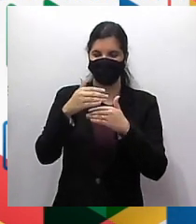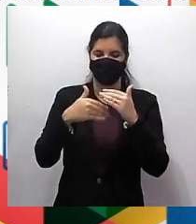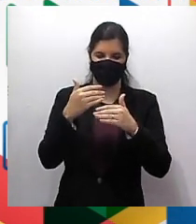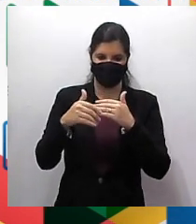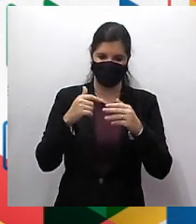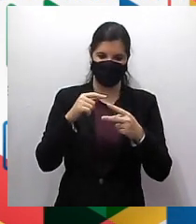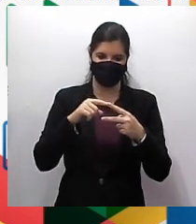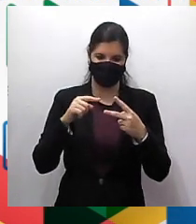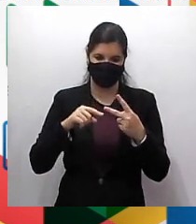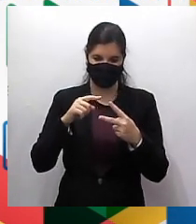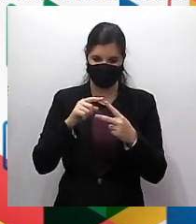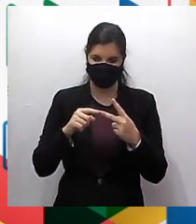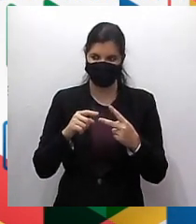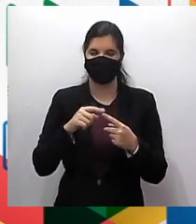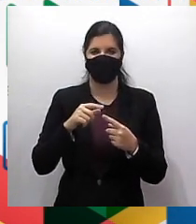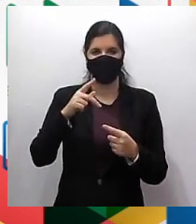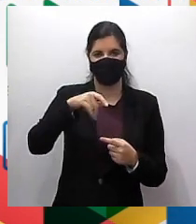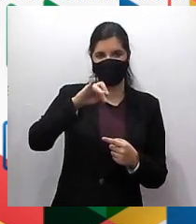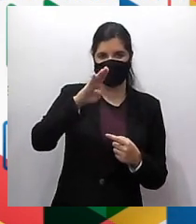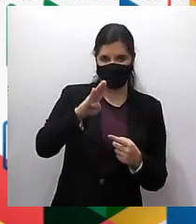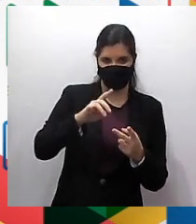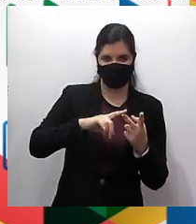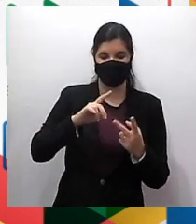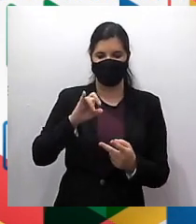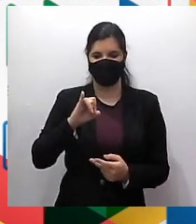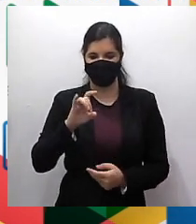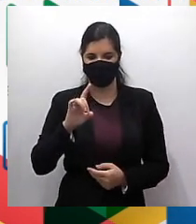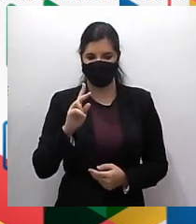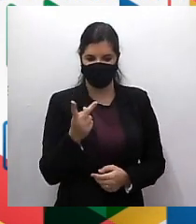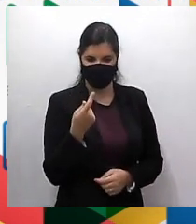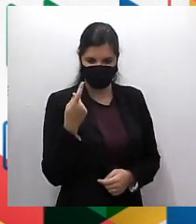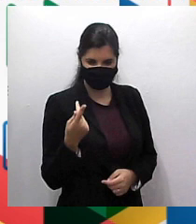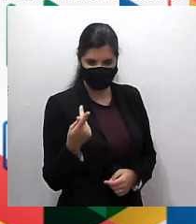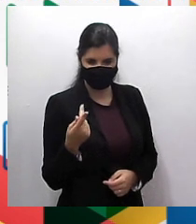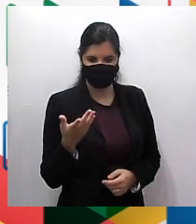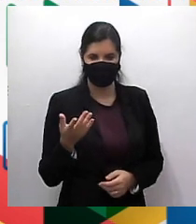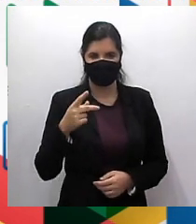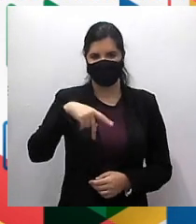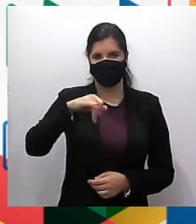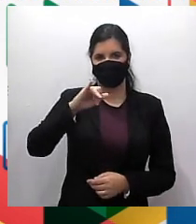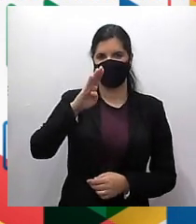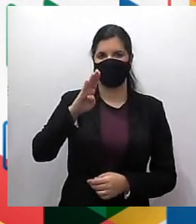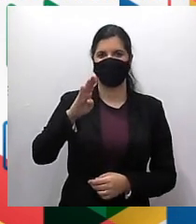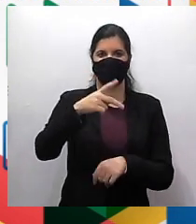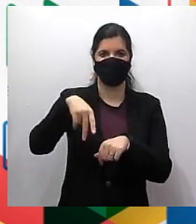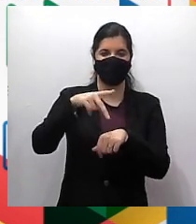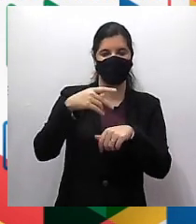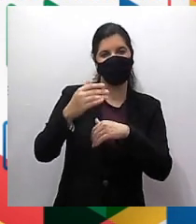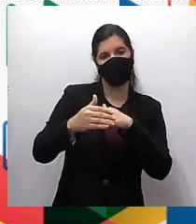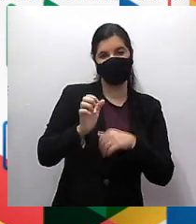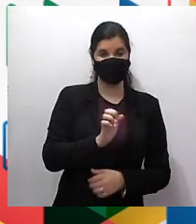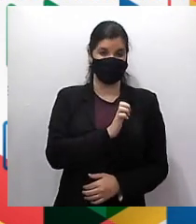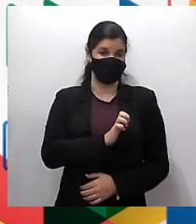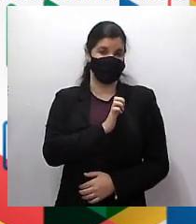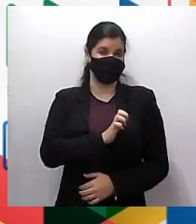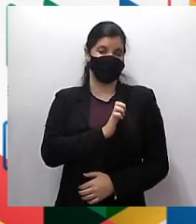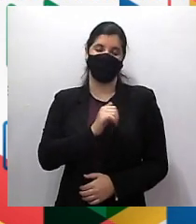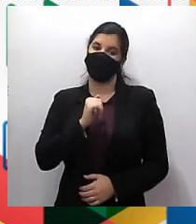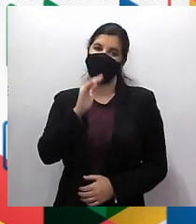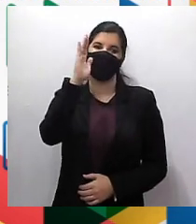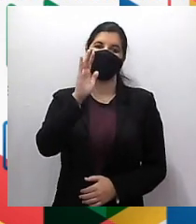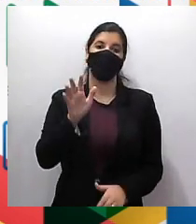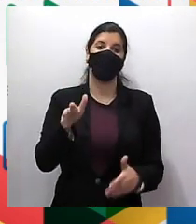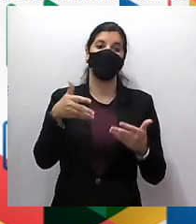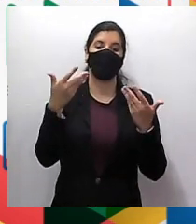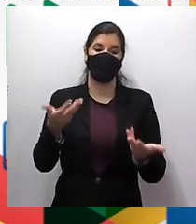critérios. Uma pelo PIB e outra pelo IDH, tá? Pelo PIB, Quem é os países mais ricos do mundo hoje? Quem